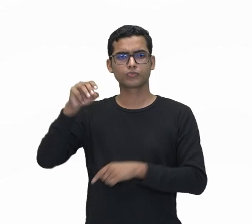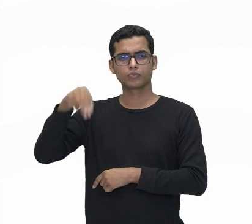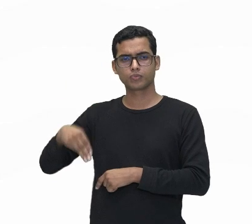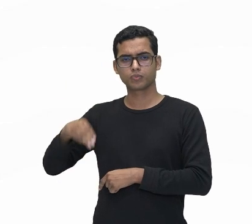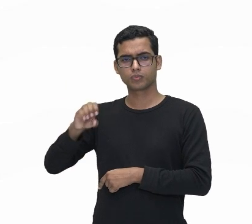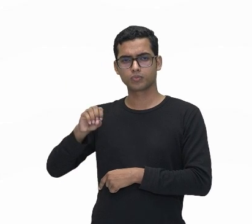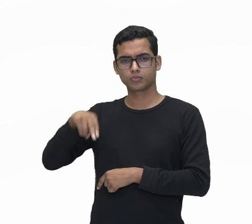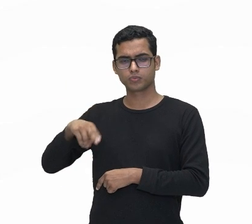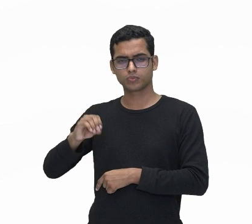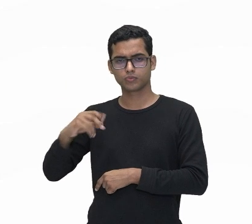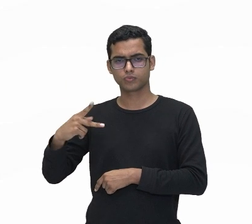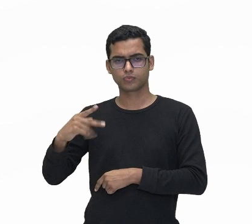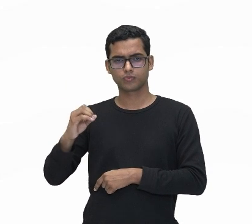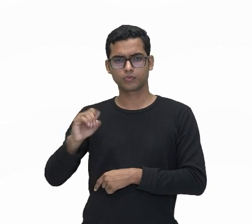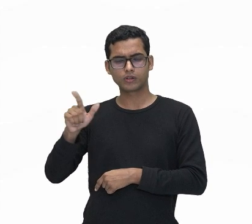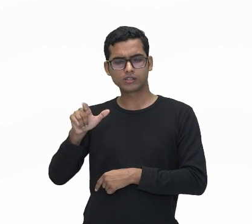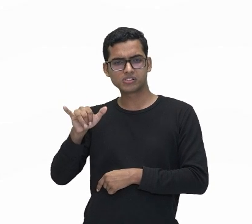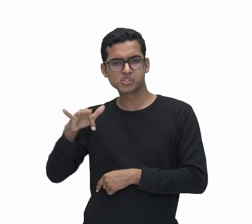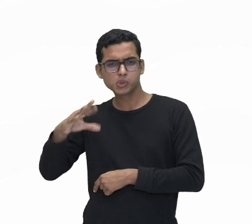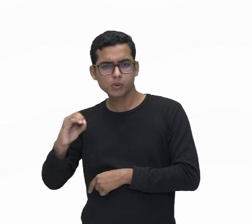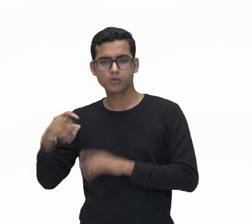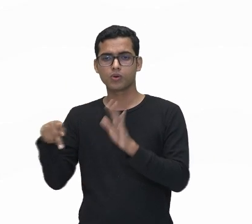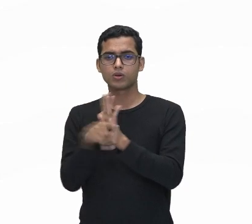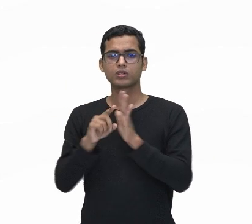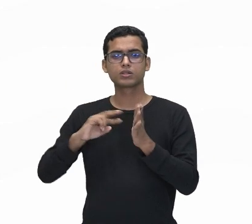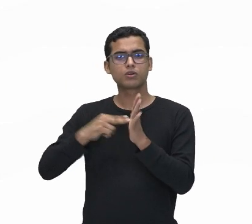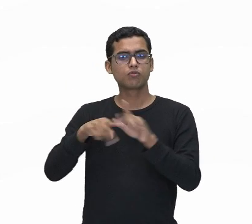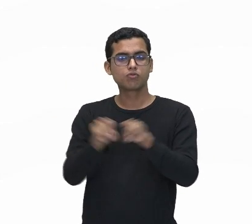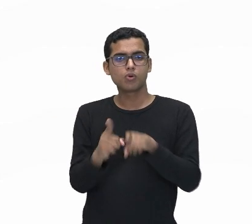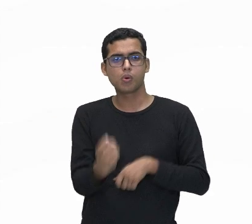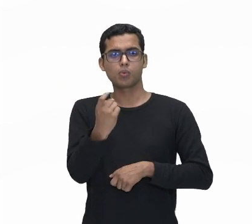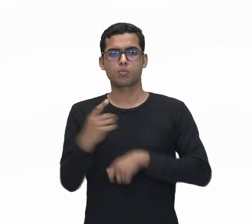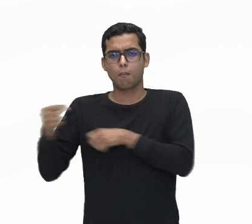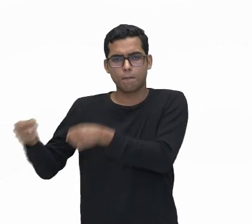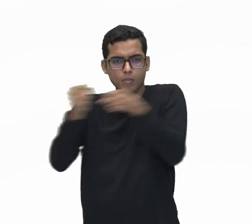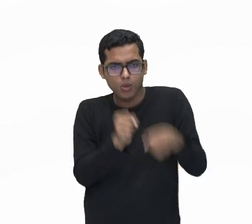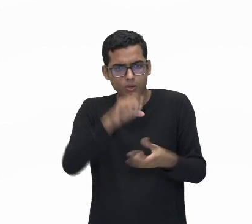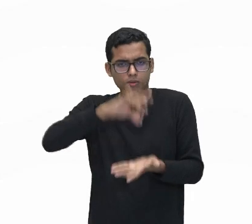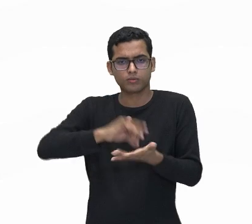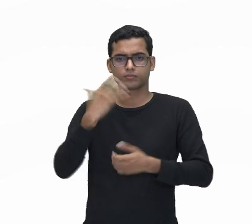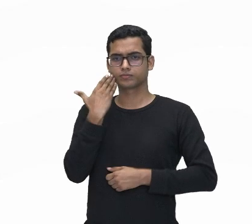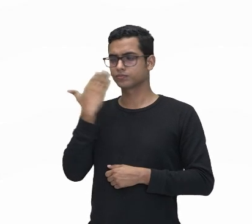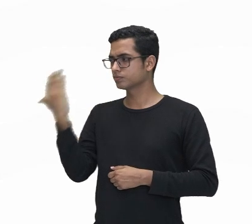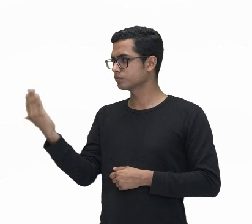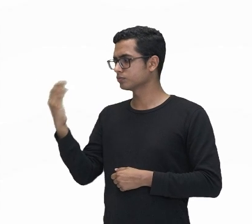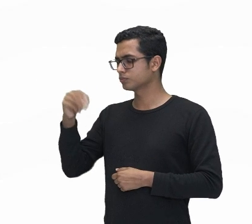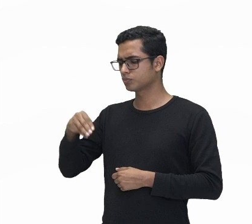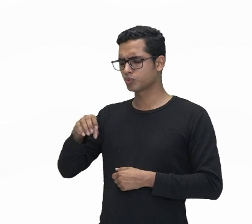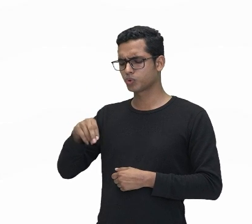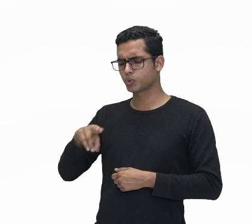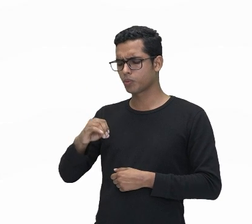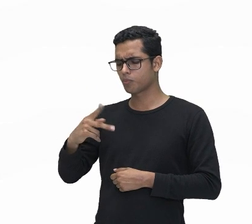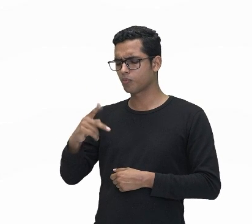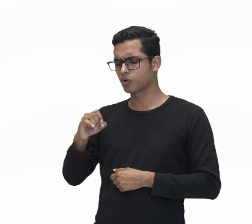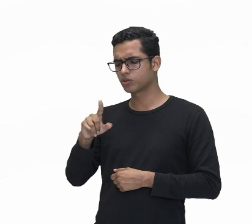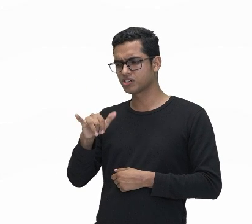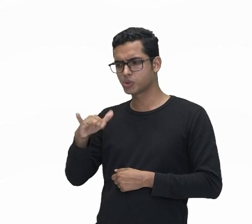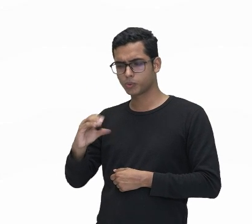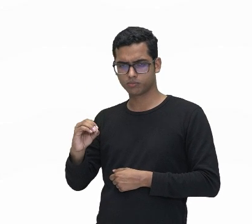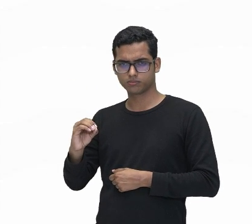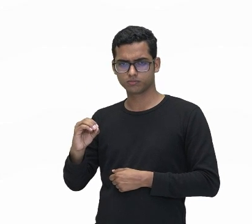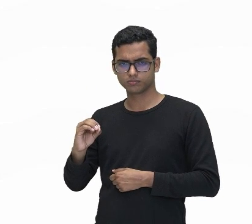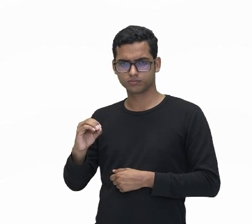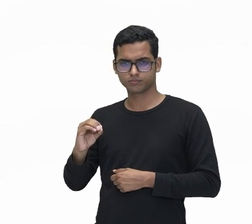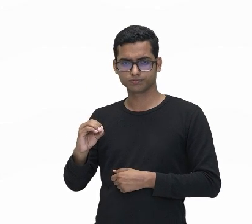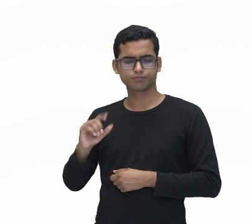poder. O monopólio legítimo do poder, né, o monopólio legítimo desses instrumentos, né,